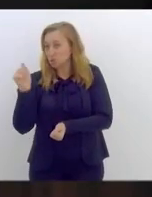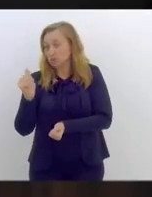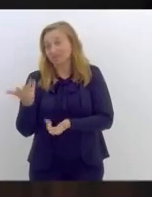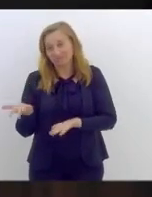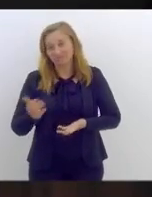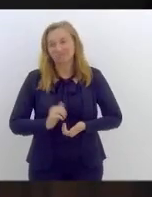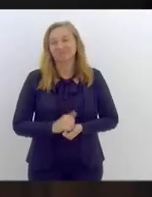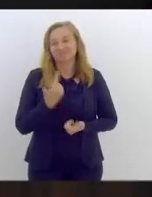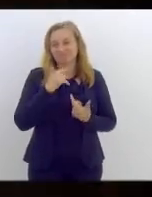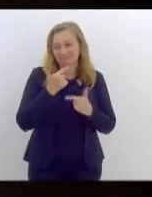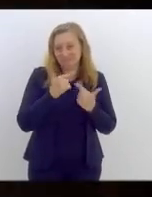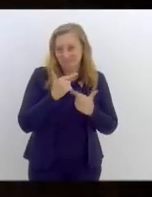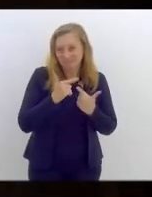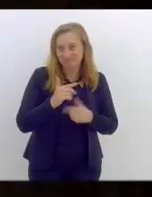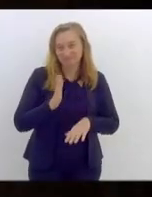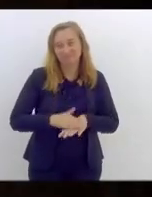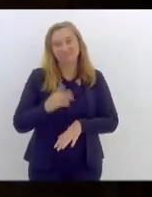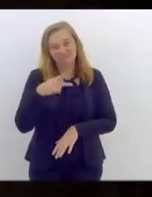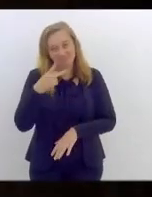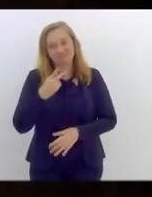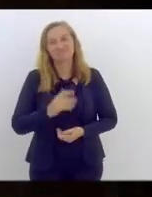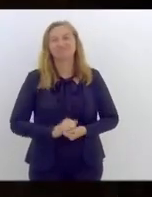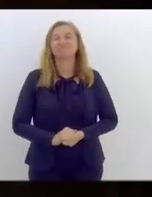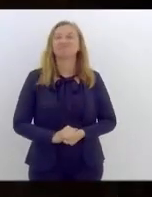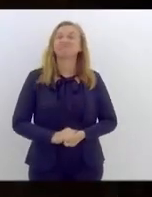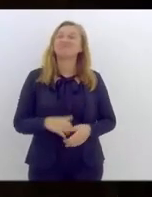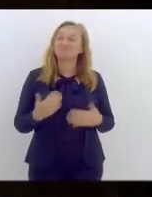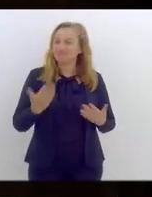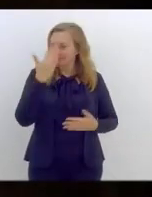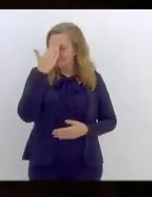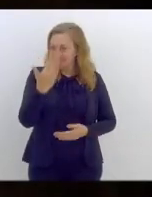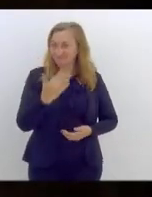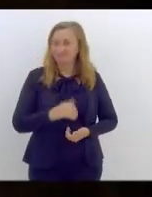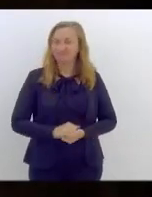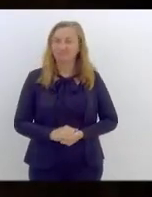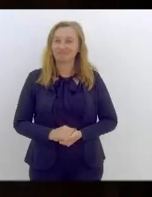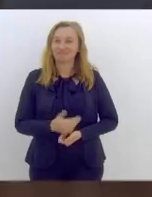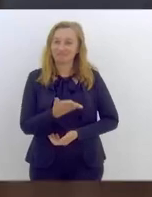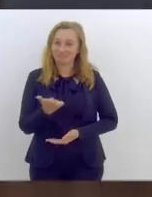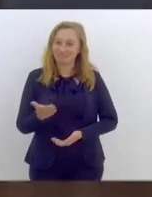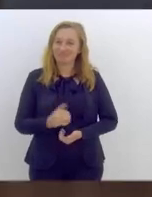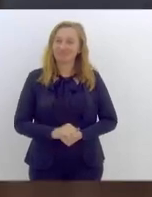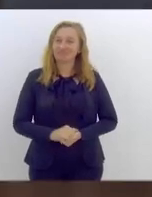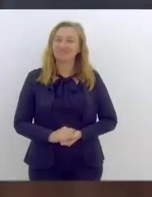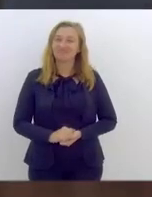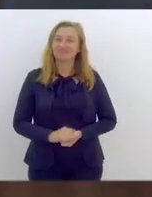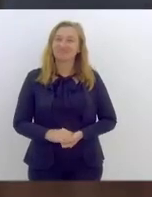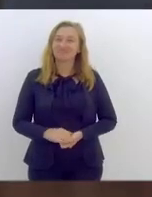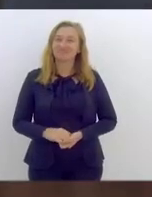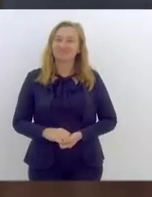falar. Era o que mais falava, né? Obrigada, gente.